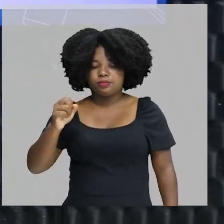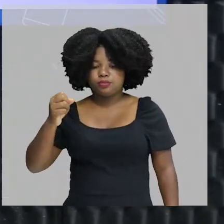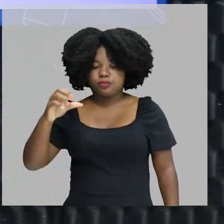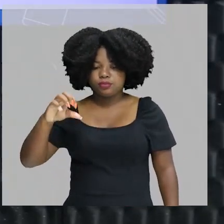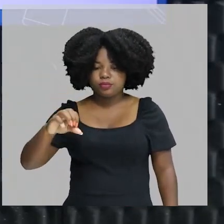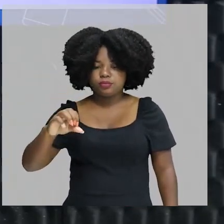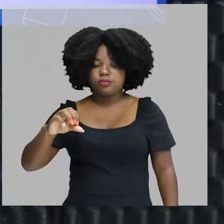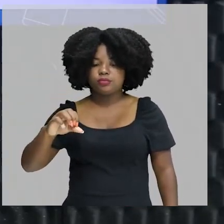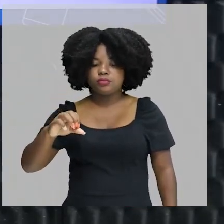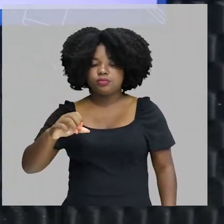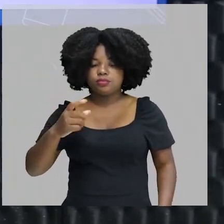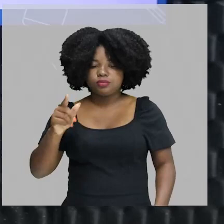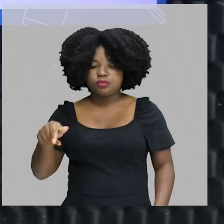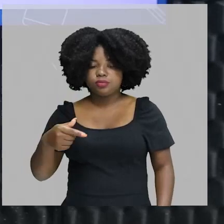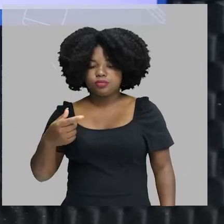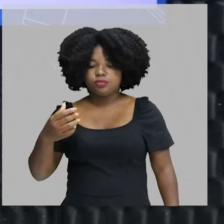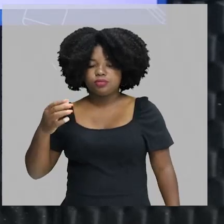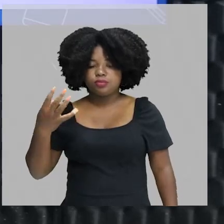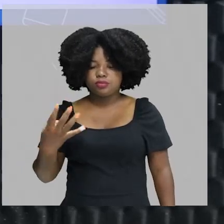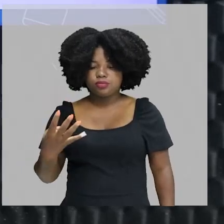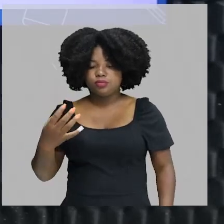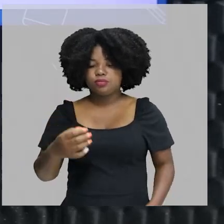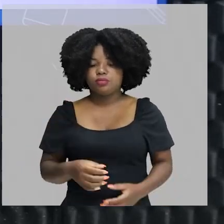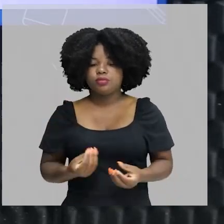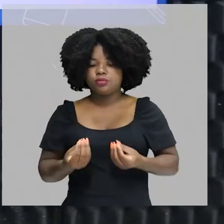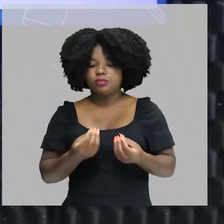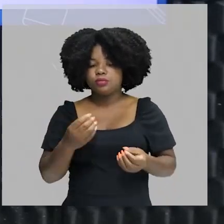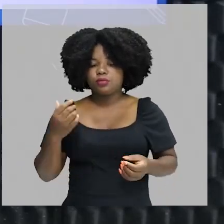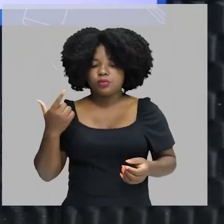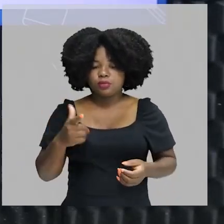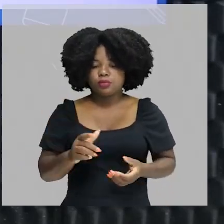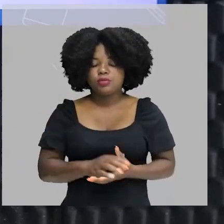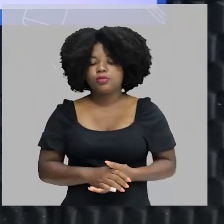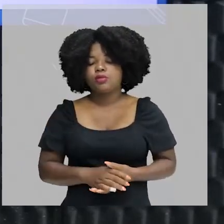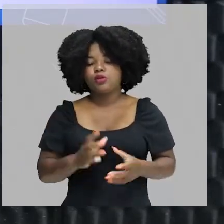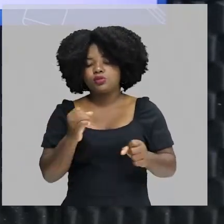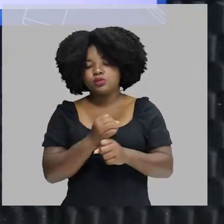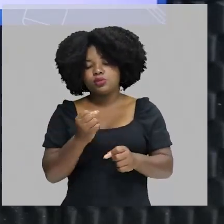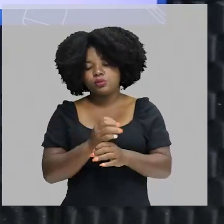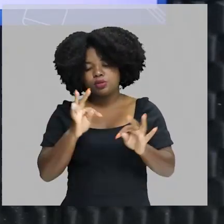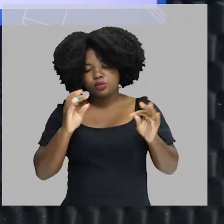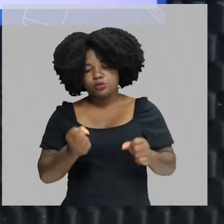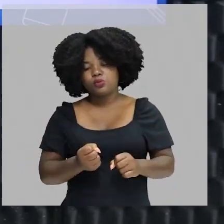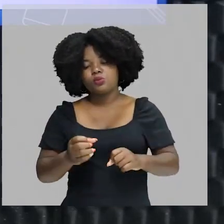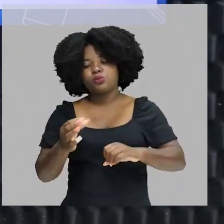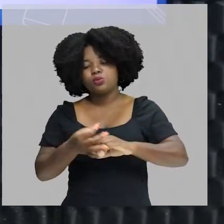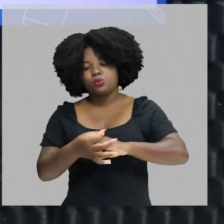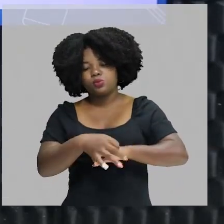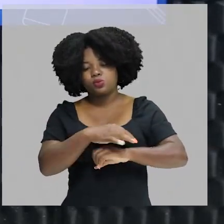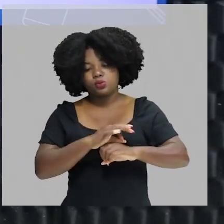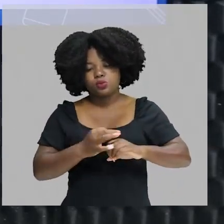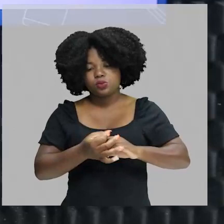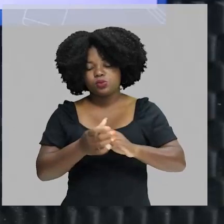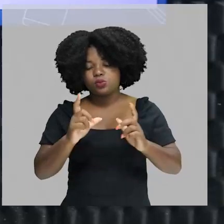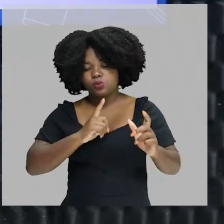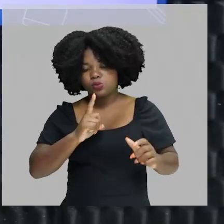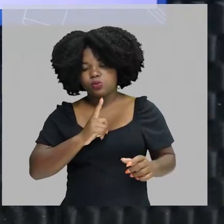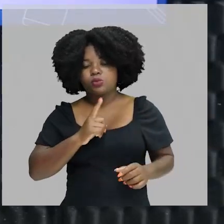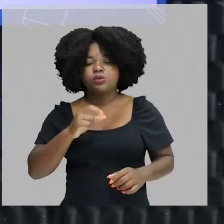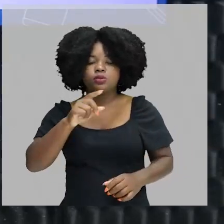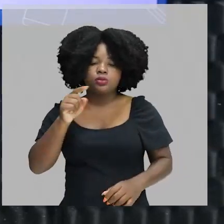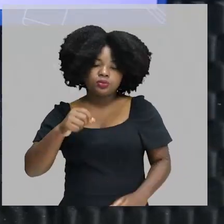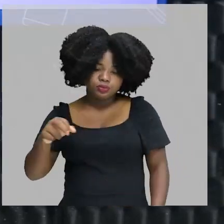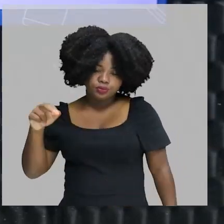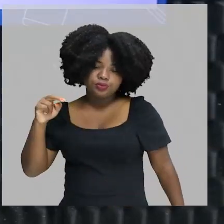189,4. Como que eu consegui esse valor? Eu somei todos os átomos que faz parte, certo, do nitrato